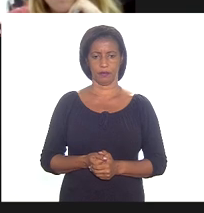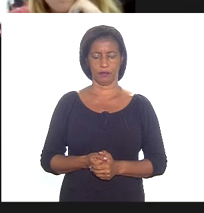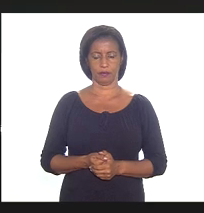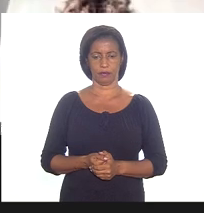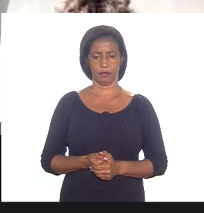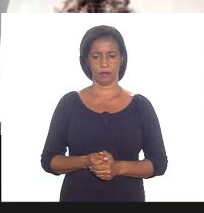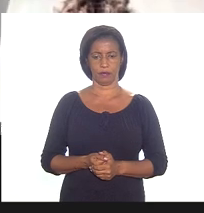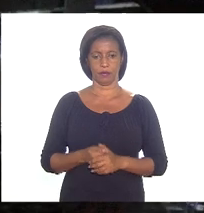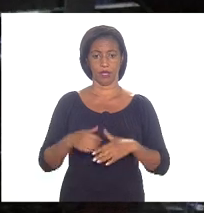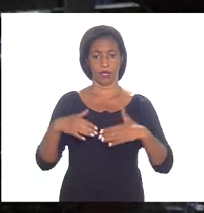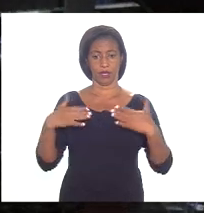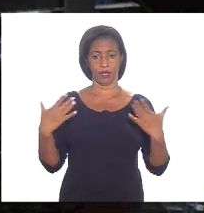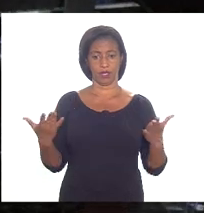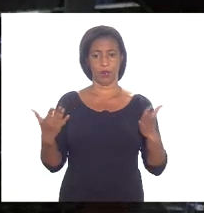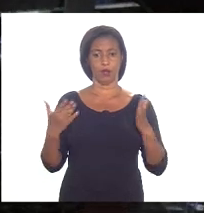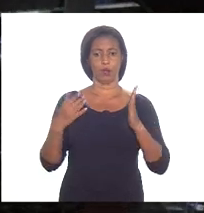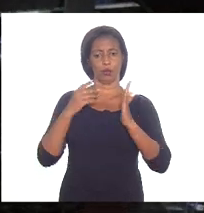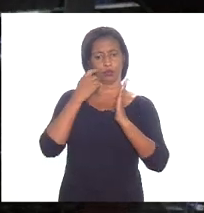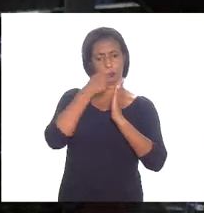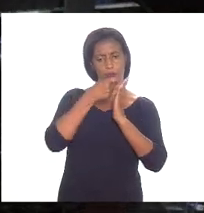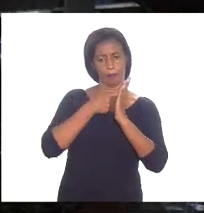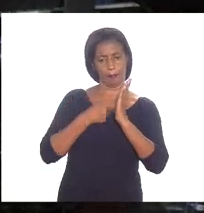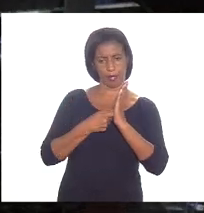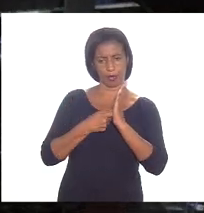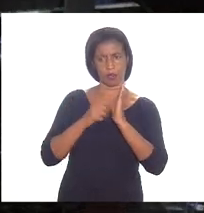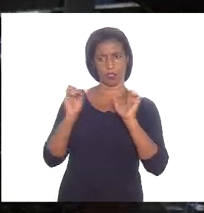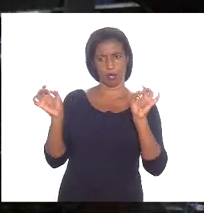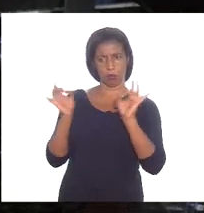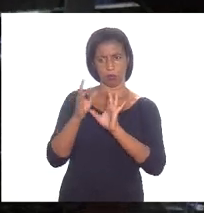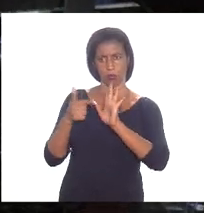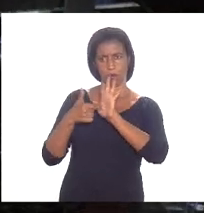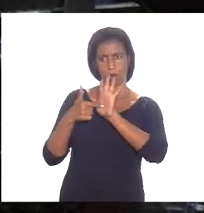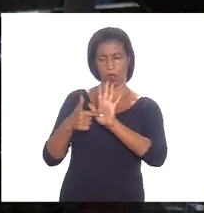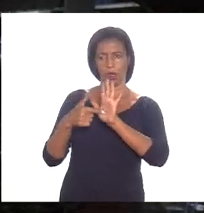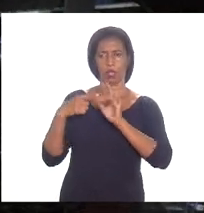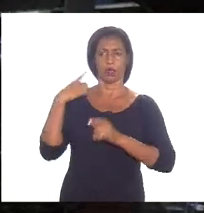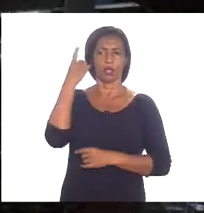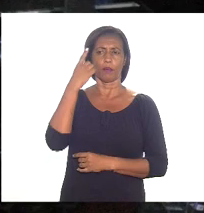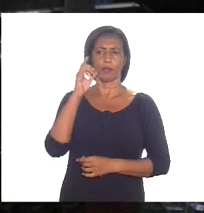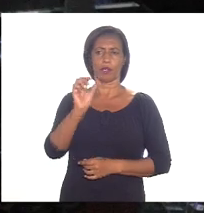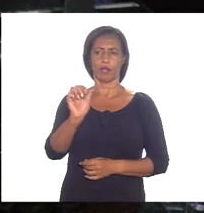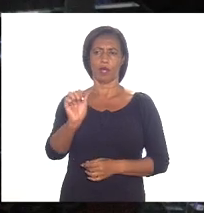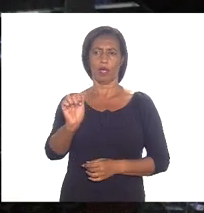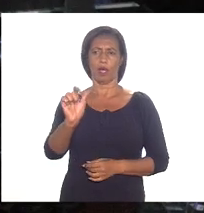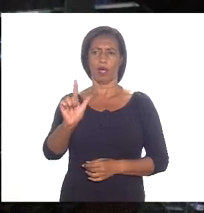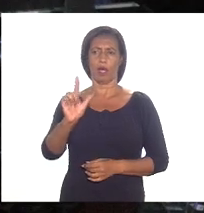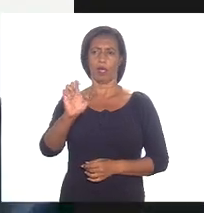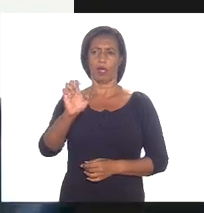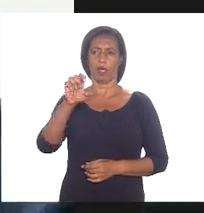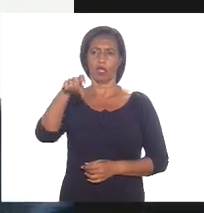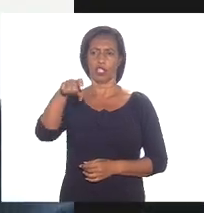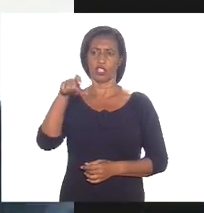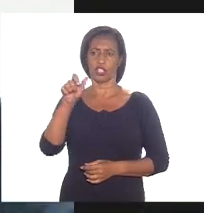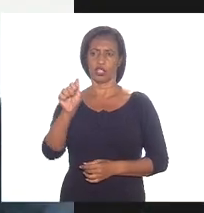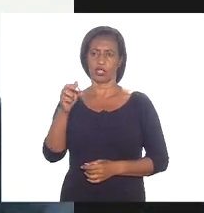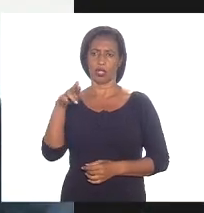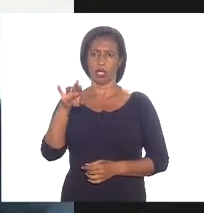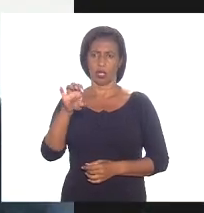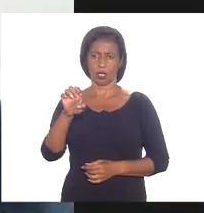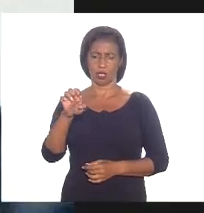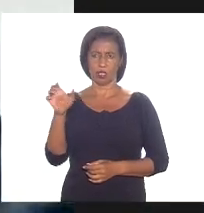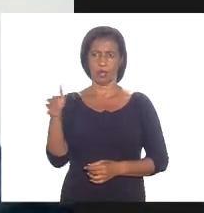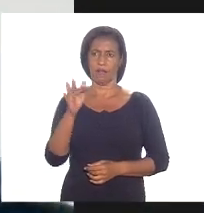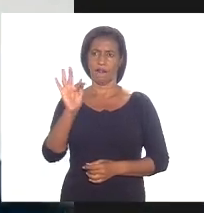Então, com os pareceres emitidos, em discussão, o deputado Alexandre Freitas. Presidente, que pese a boa intenção